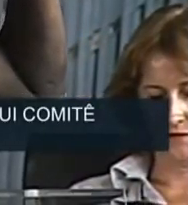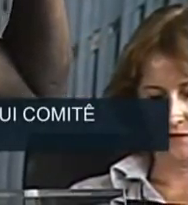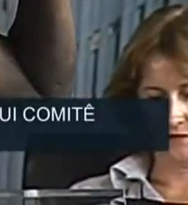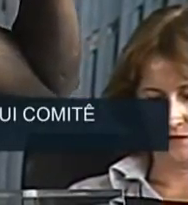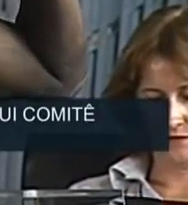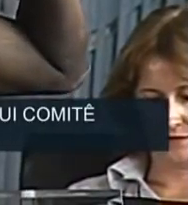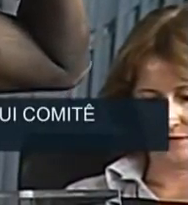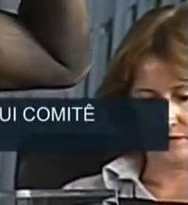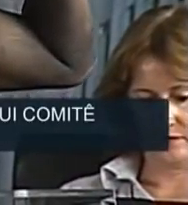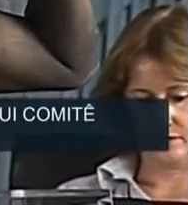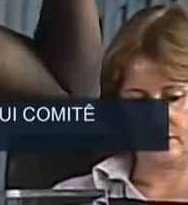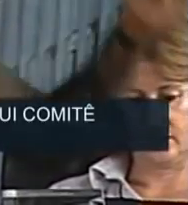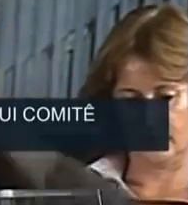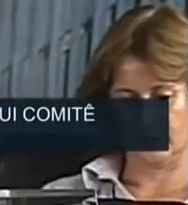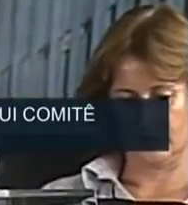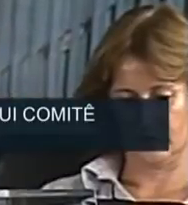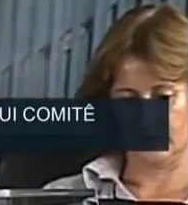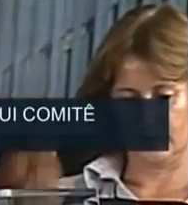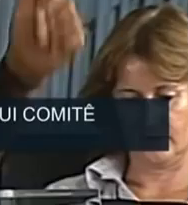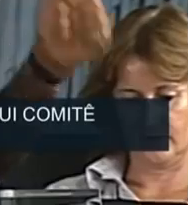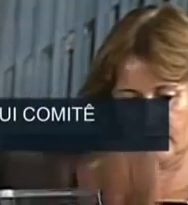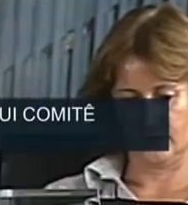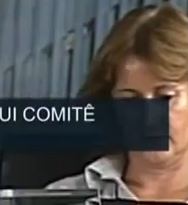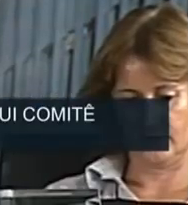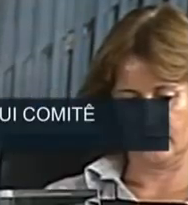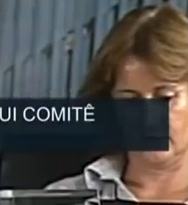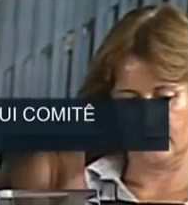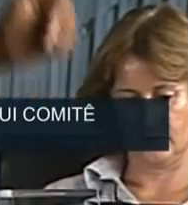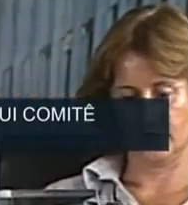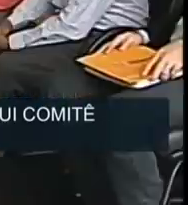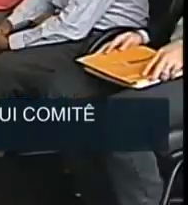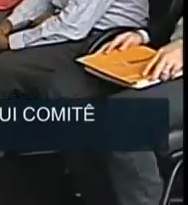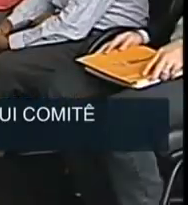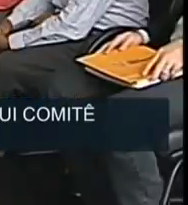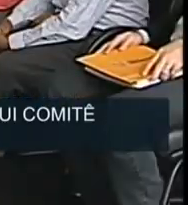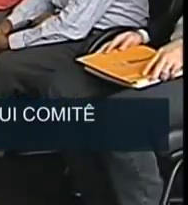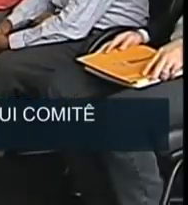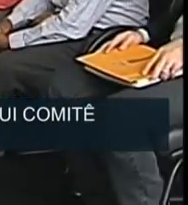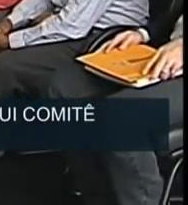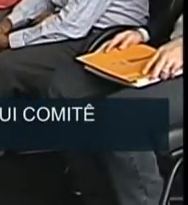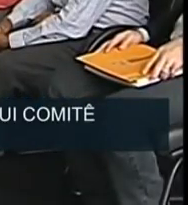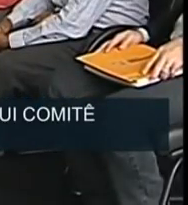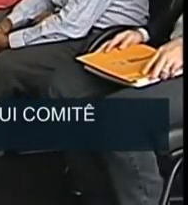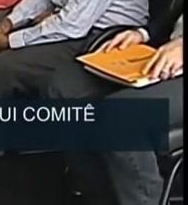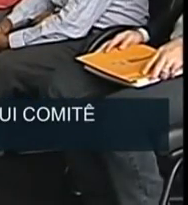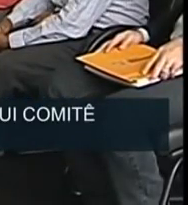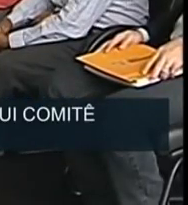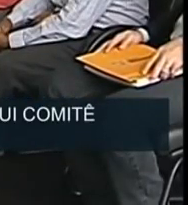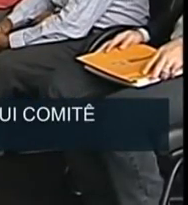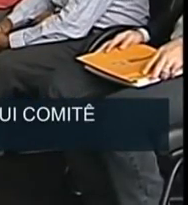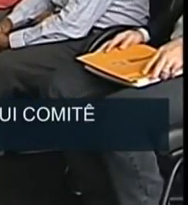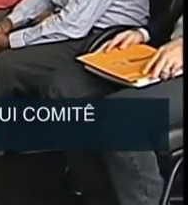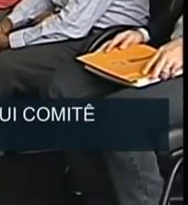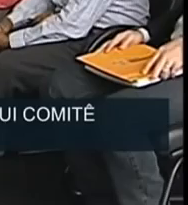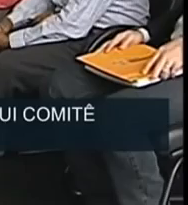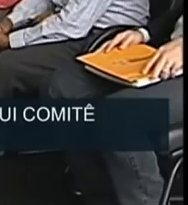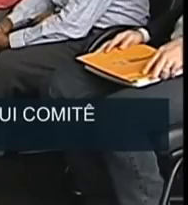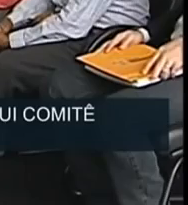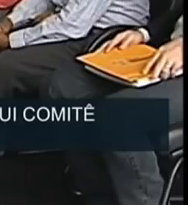em todo o Brasil em relação aos indígenas presentes aqui, representando a sua comunidade.